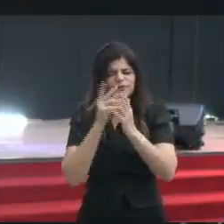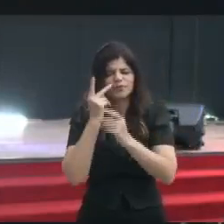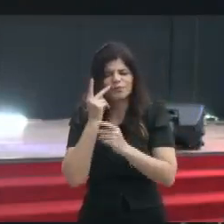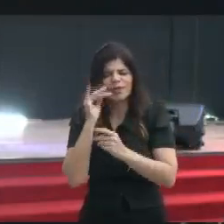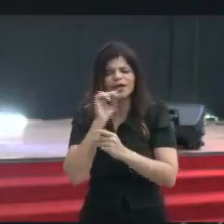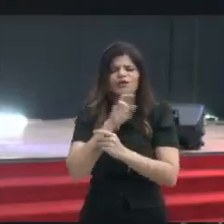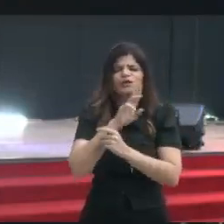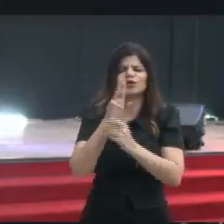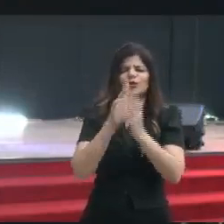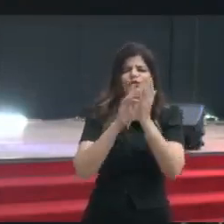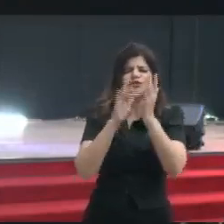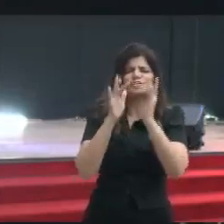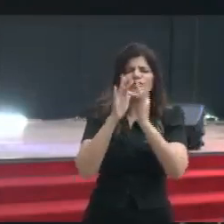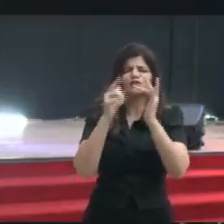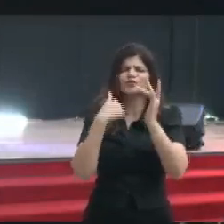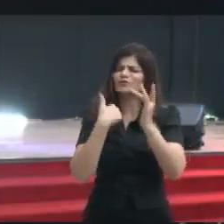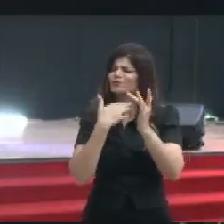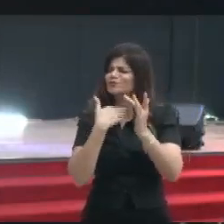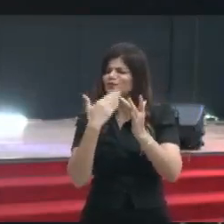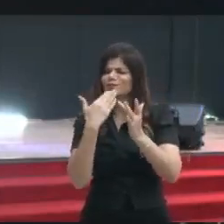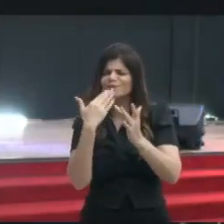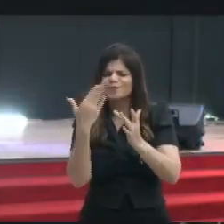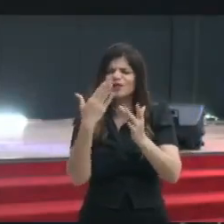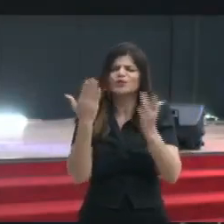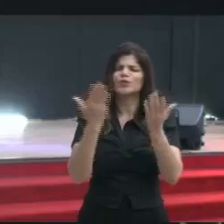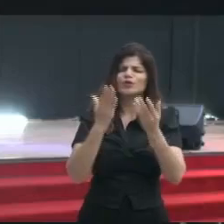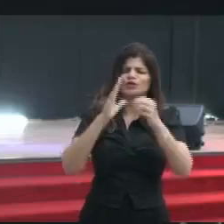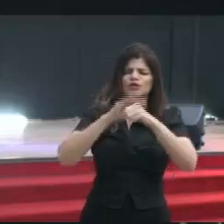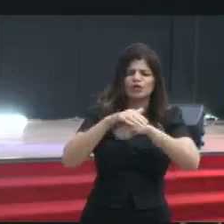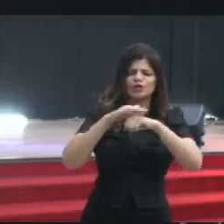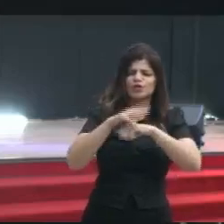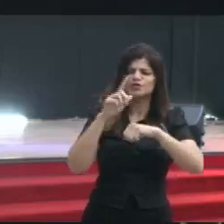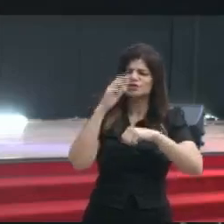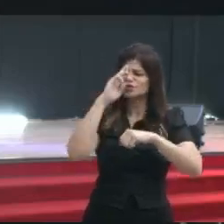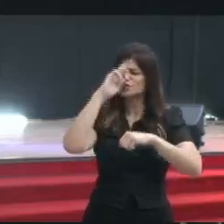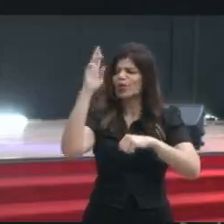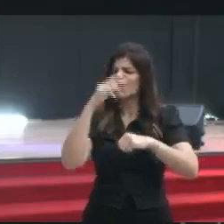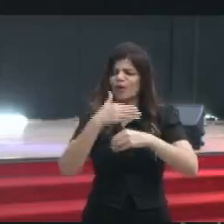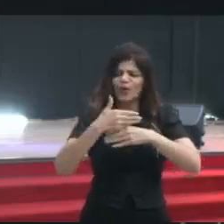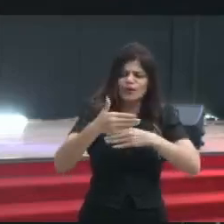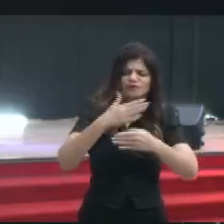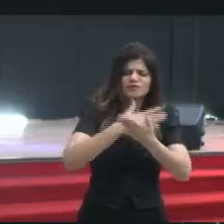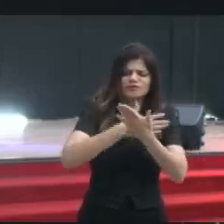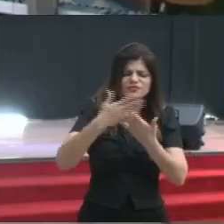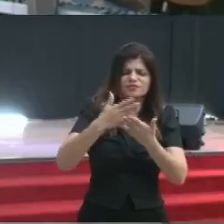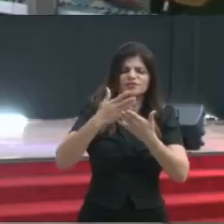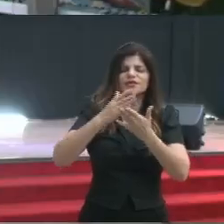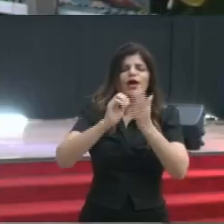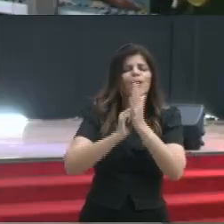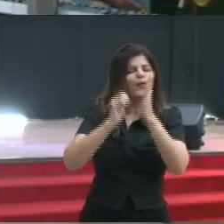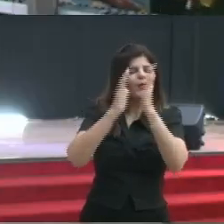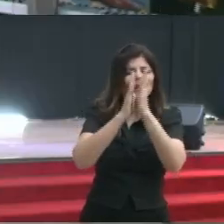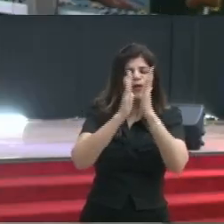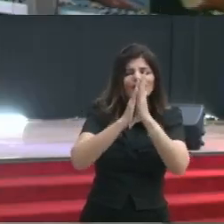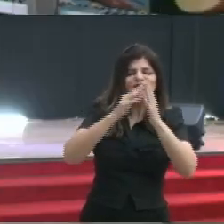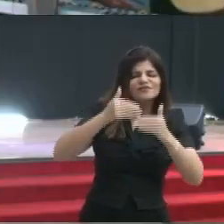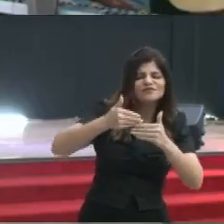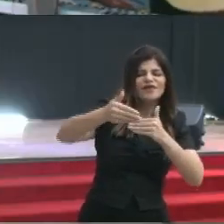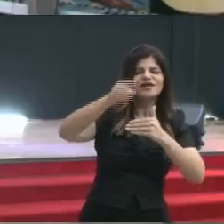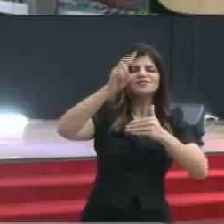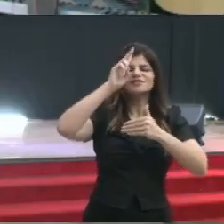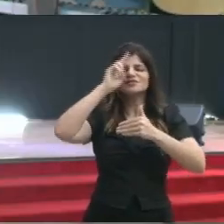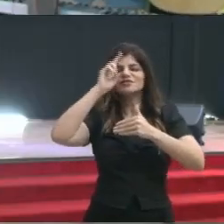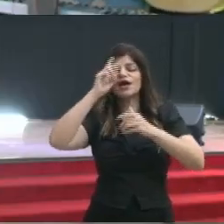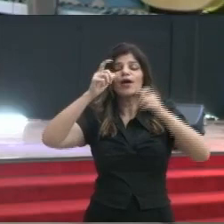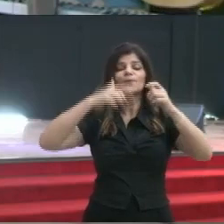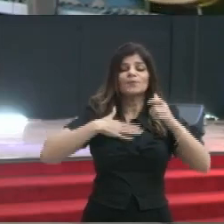no nome de Jesus eu oro esta noite. Senhor, nós estamos começando esta campanha, Minha Casa, lugar de bênçãos.